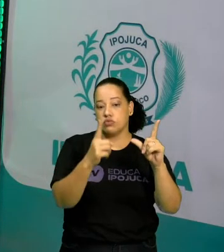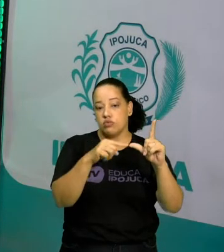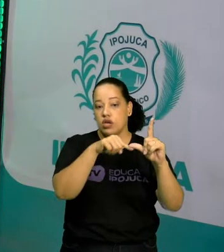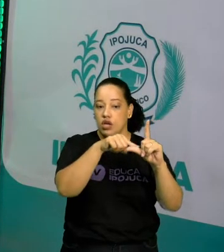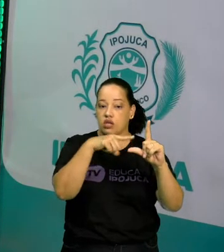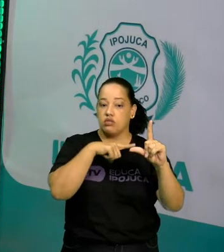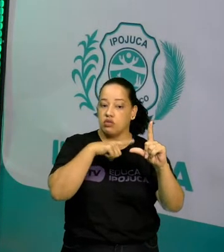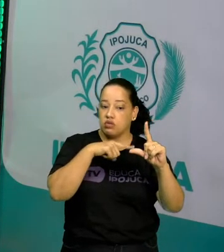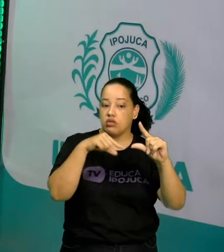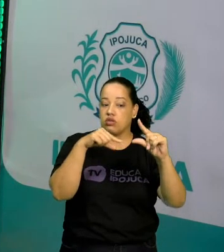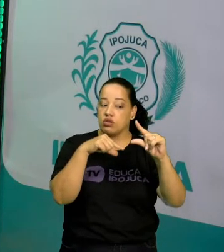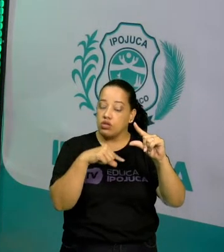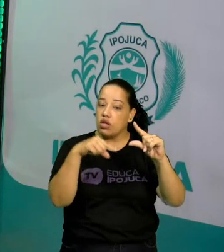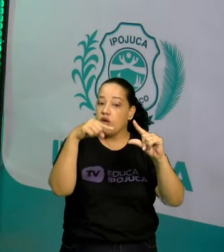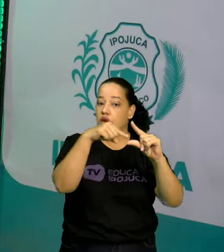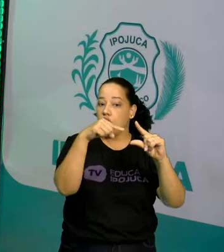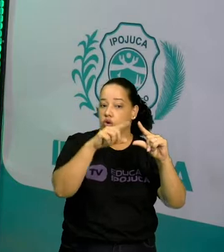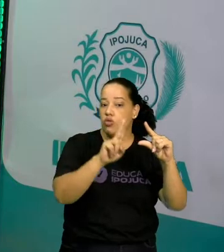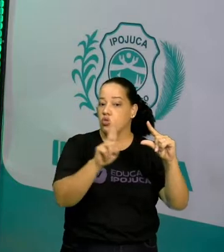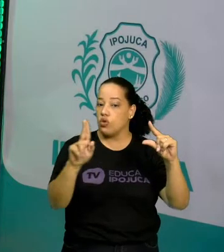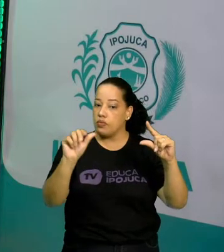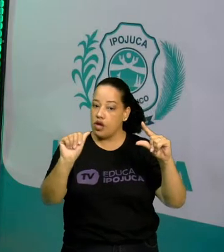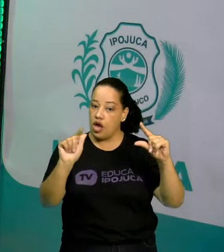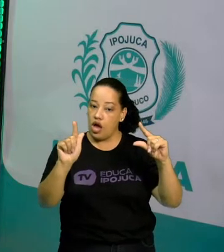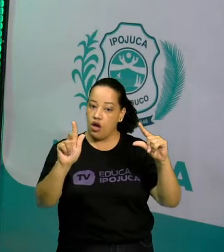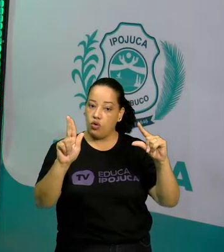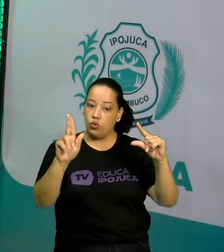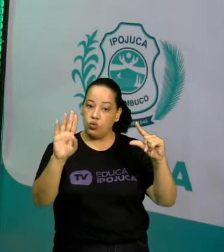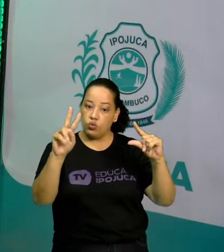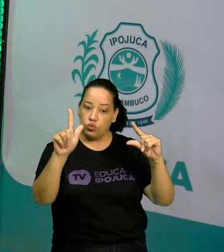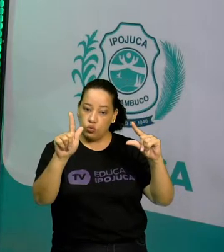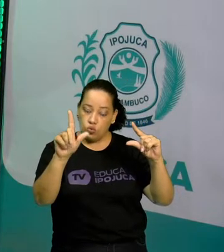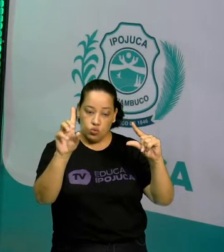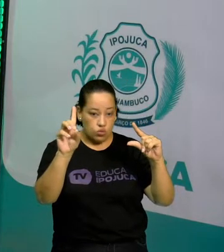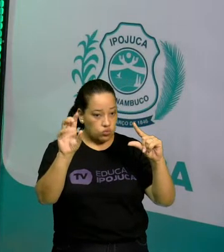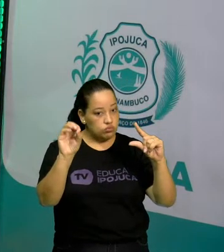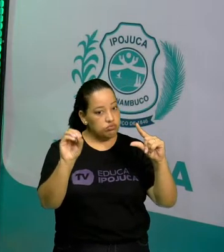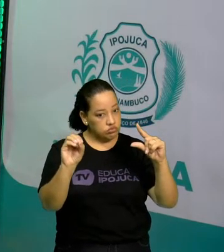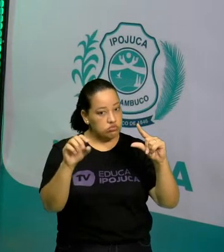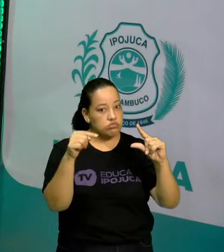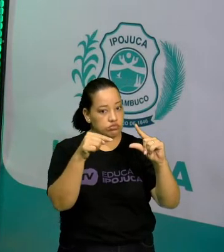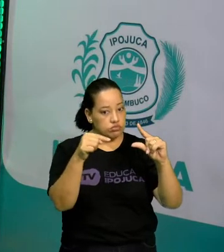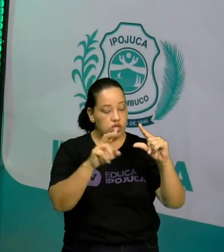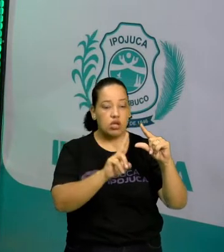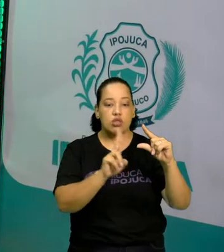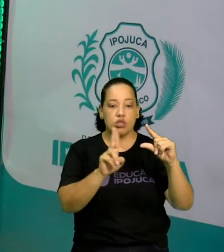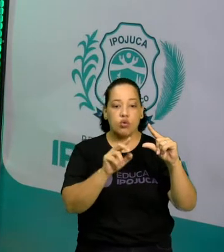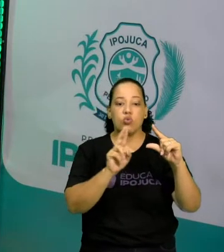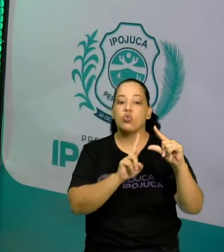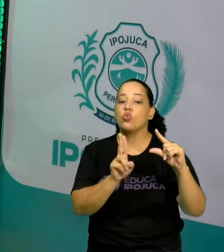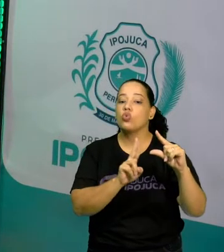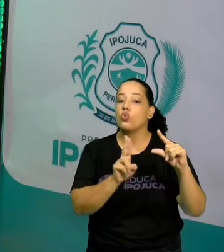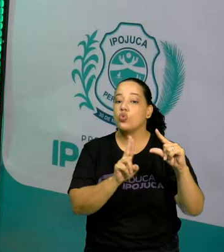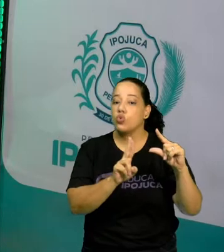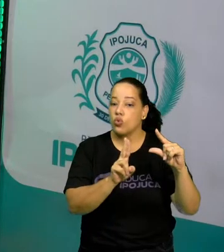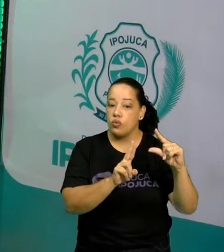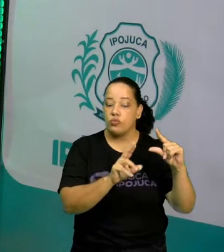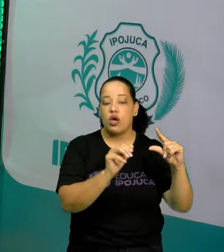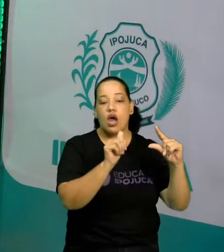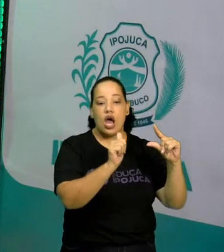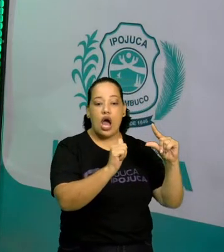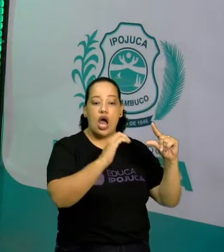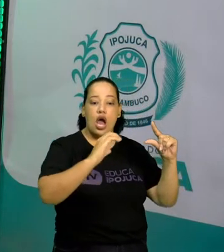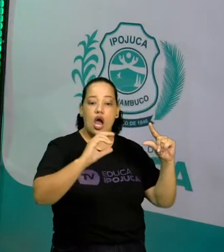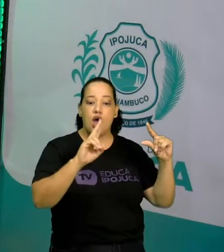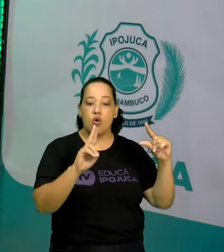ser um ângulo agudo. Por isso que nós vamos chamar o primeiro triângulo de triângulo